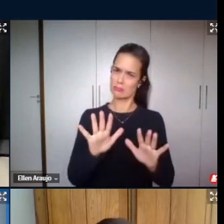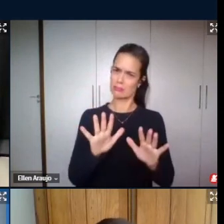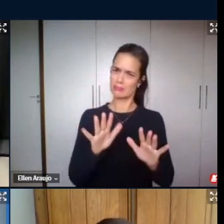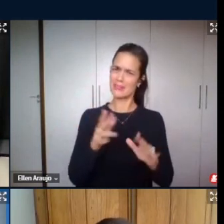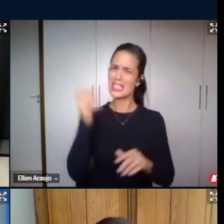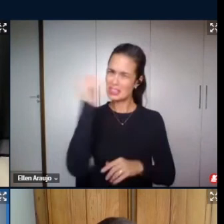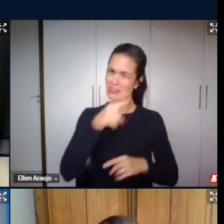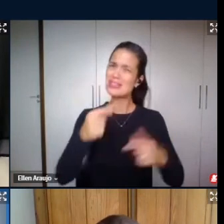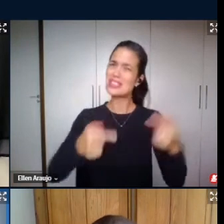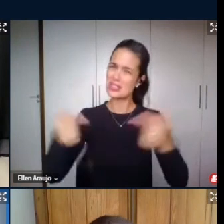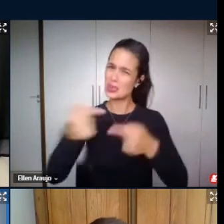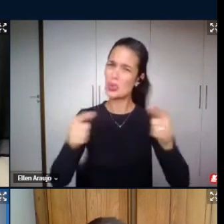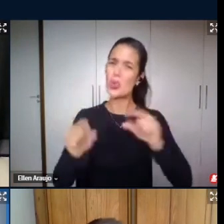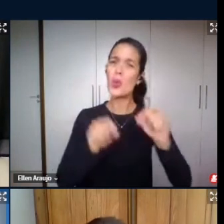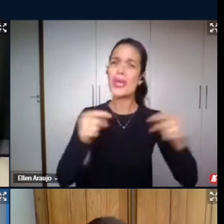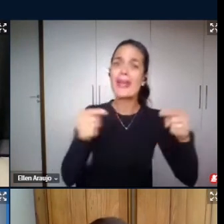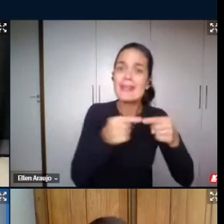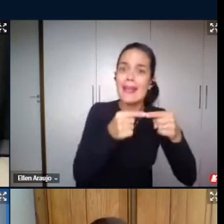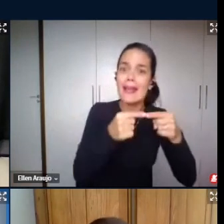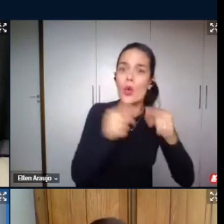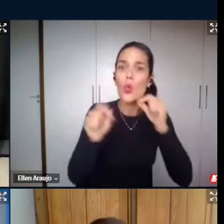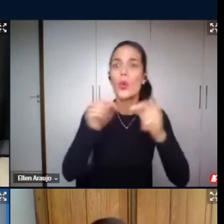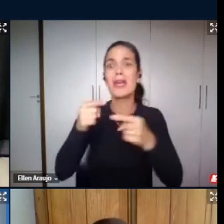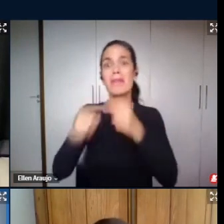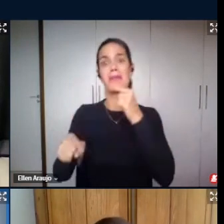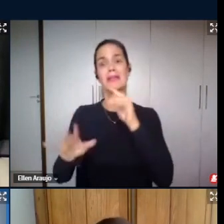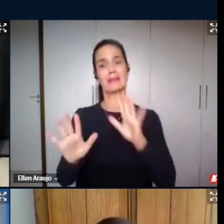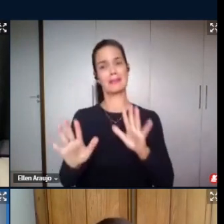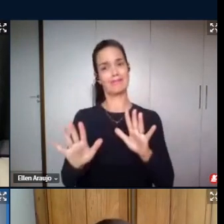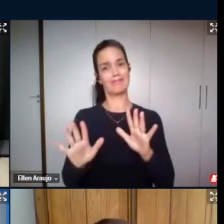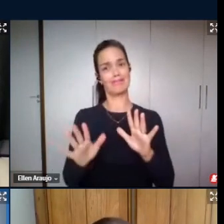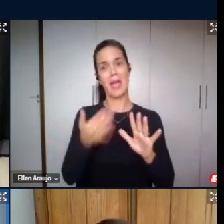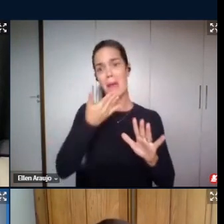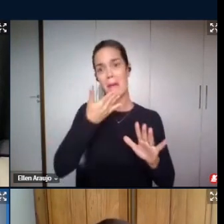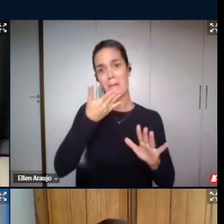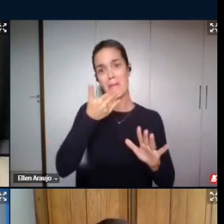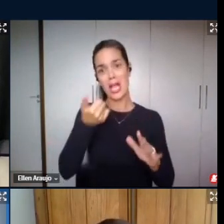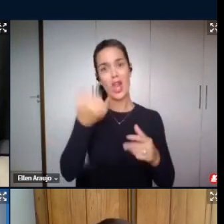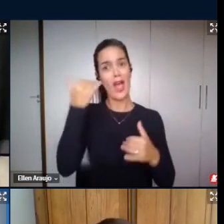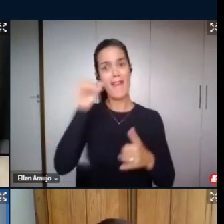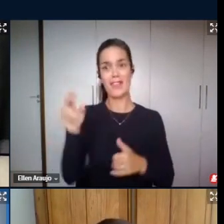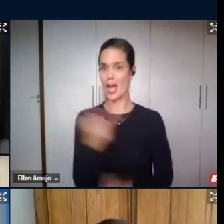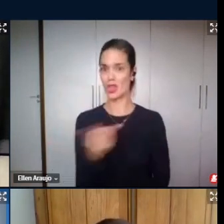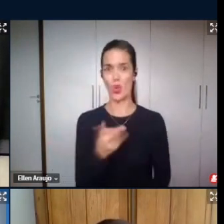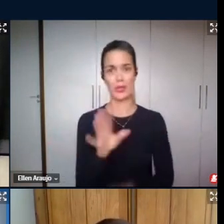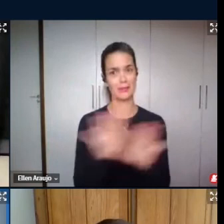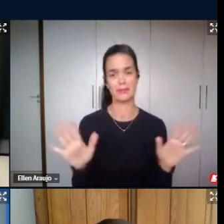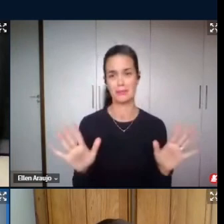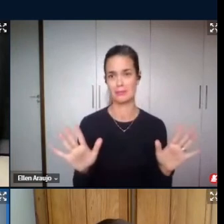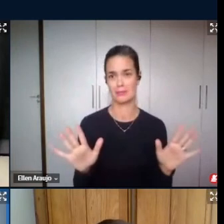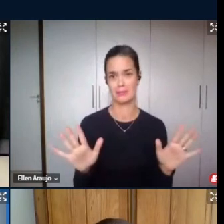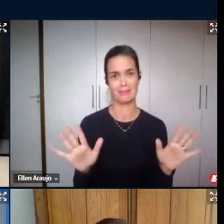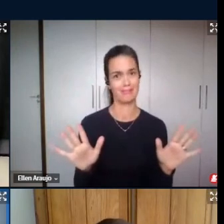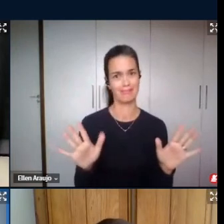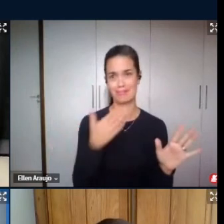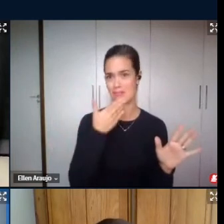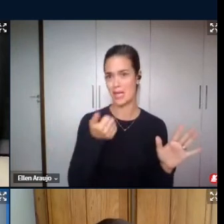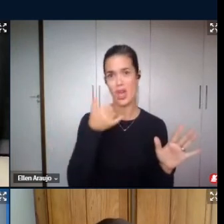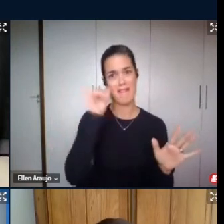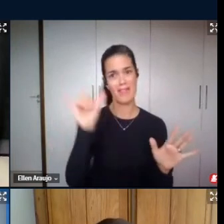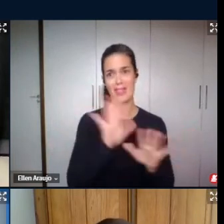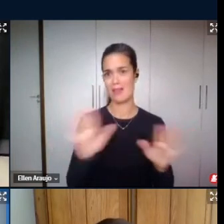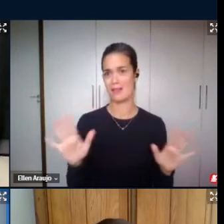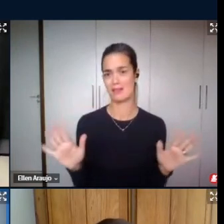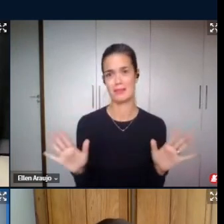o que é adequado e o que é inadequado, que é melhor evitar os dois, entendeu? Então, quando você pegou ali um